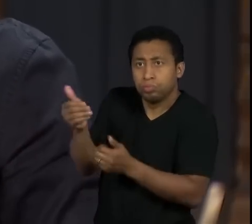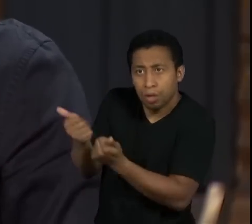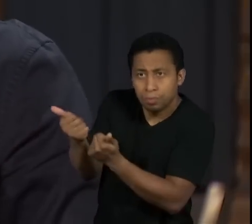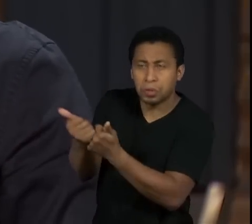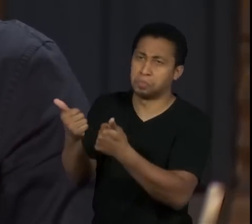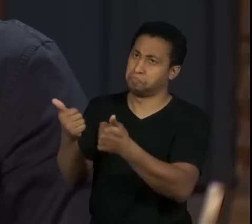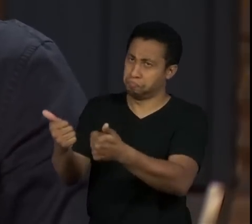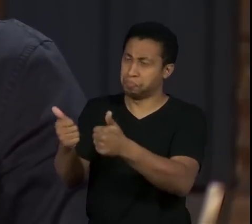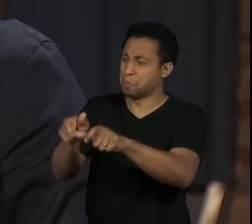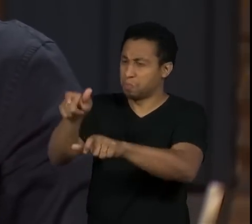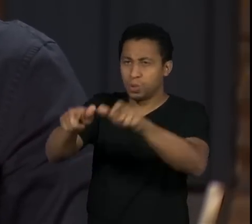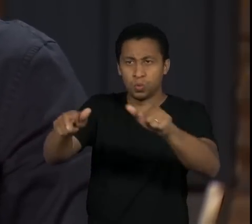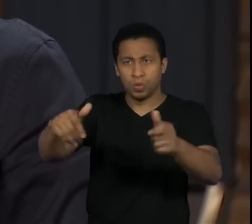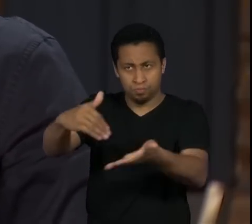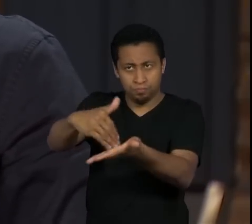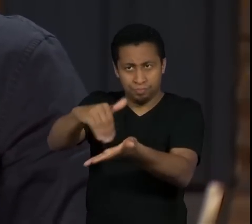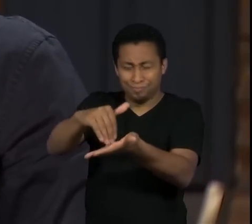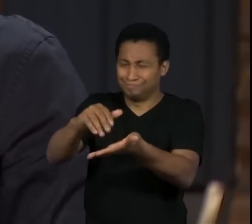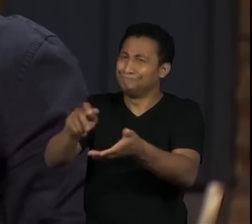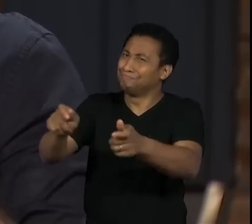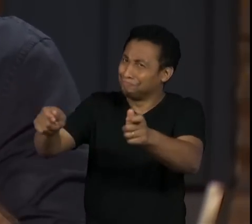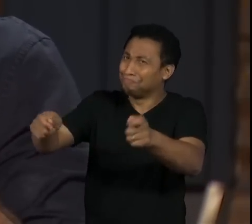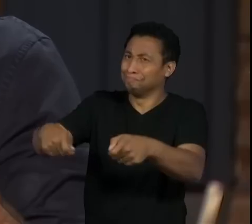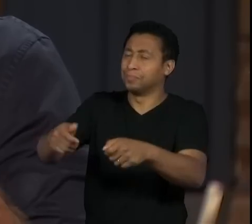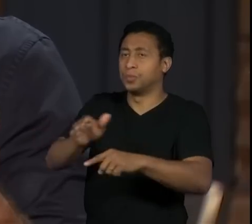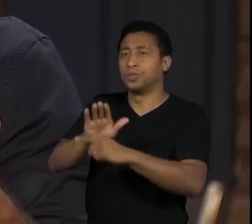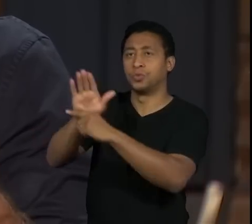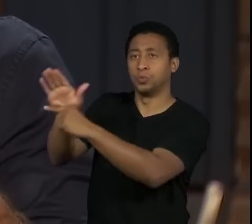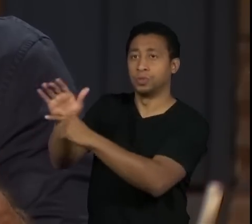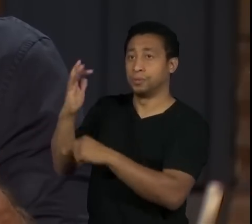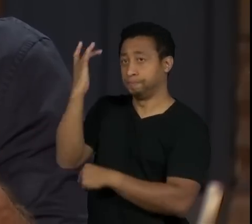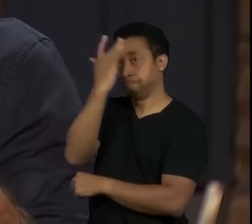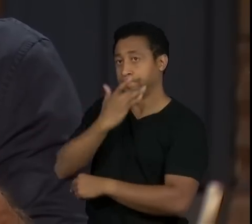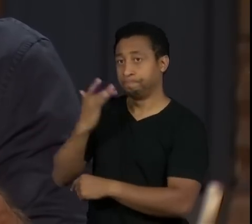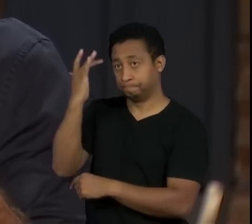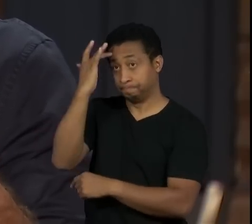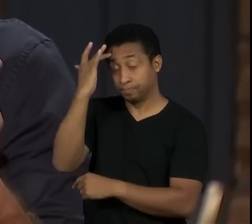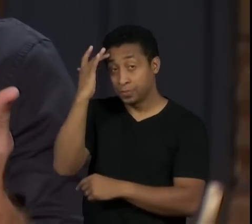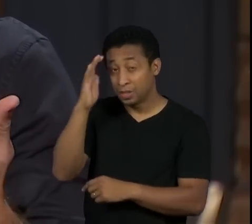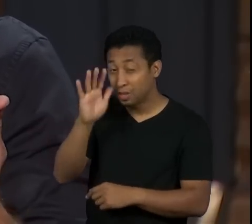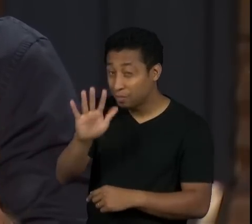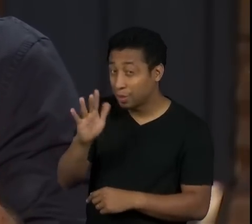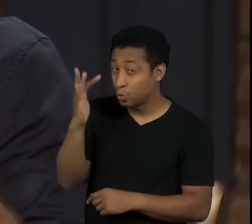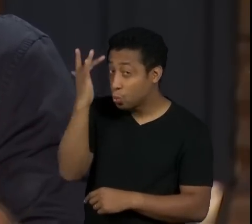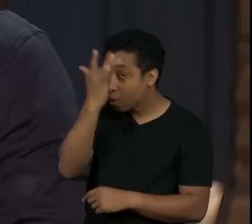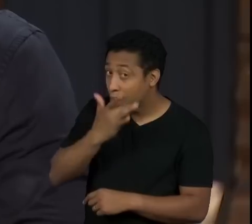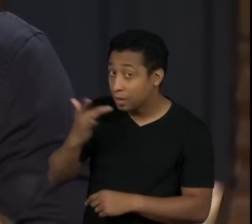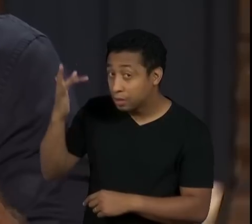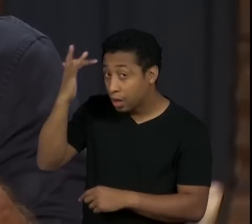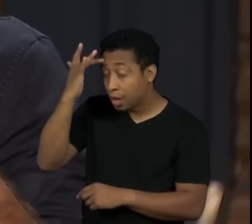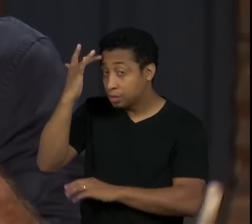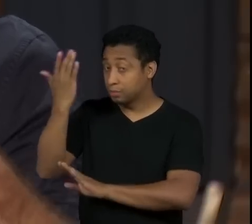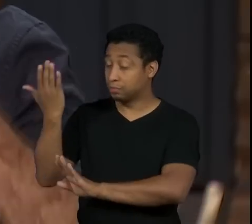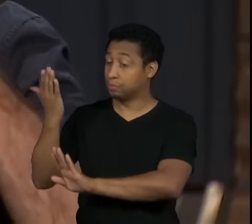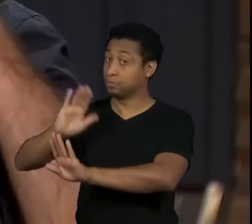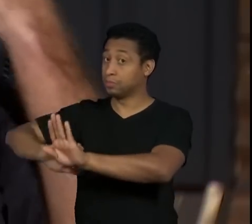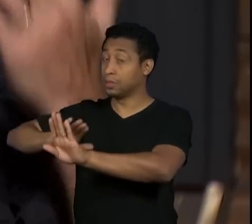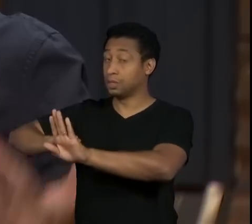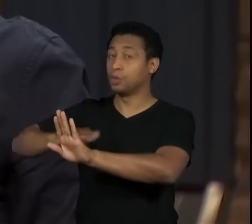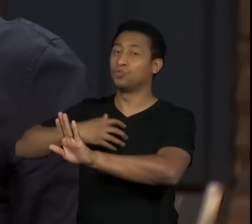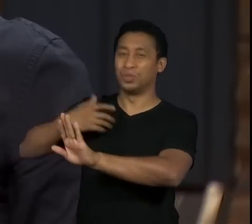que são pessoas muito competentes. Agora, o Haddad, ele é um conciliador. Ele é